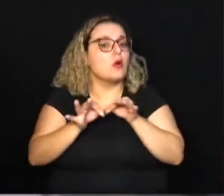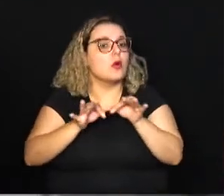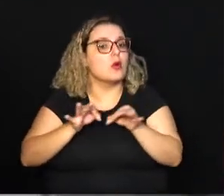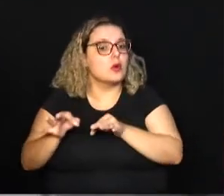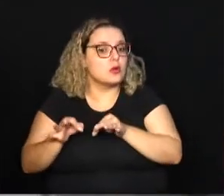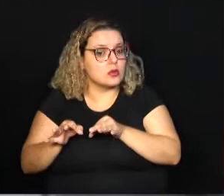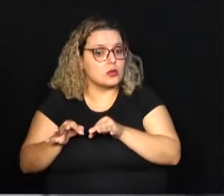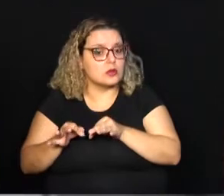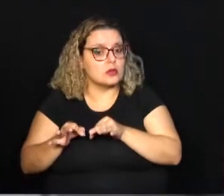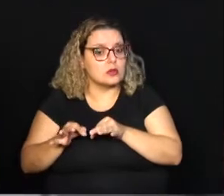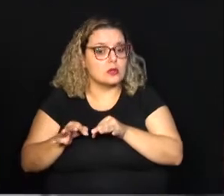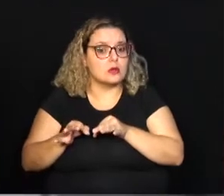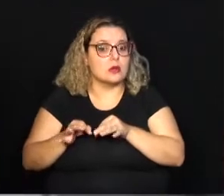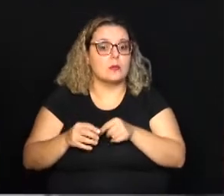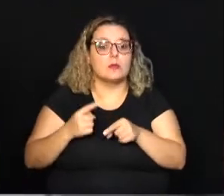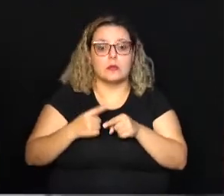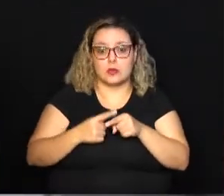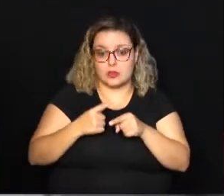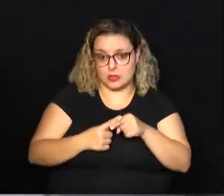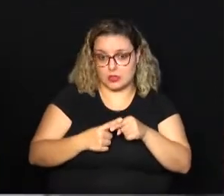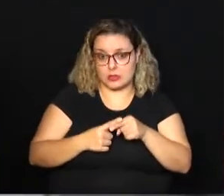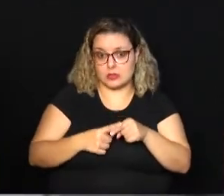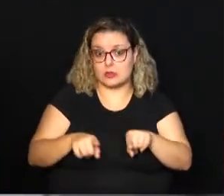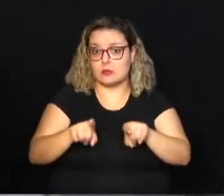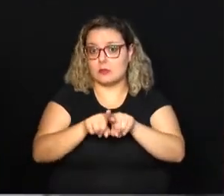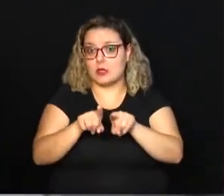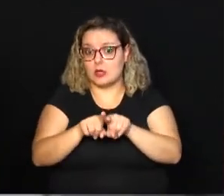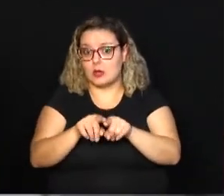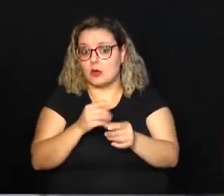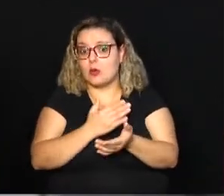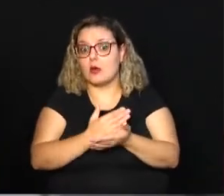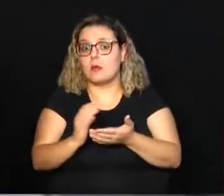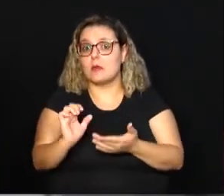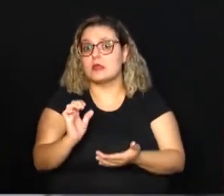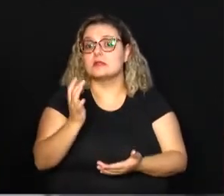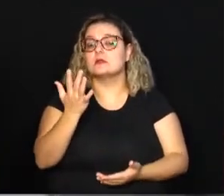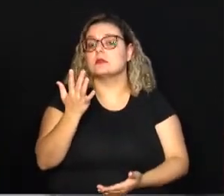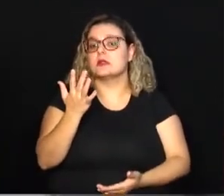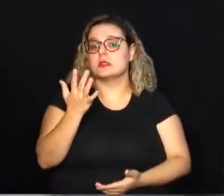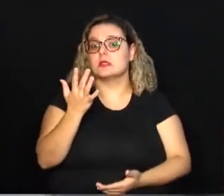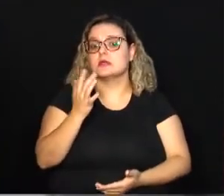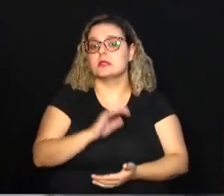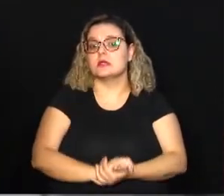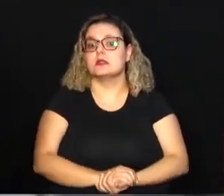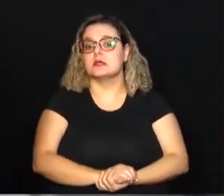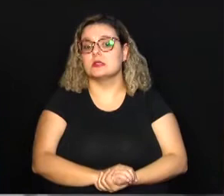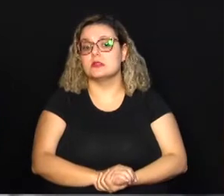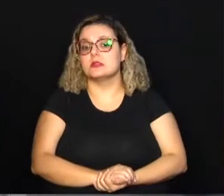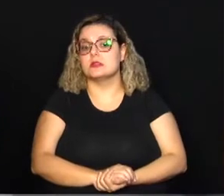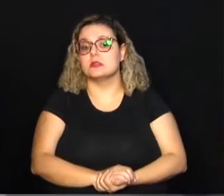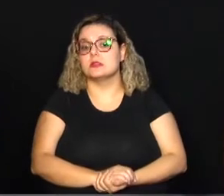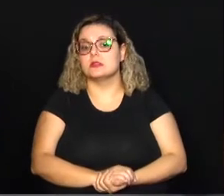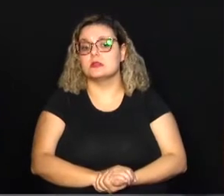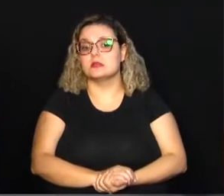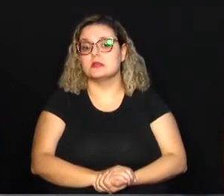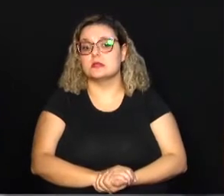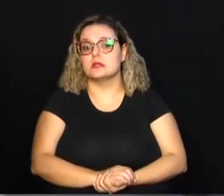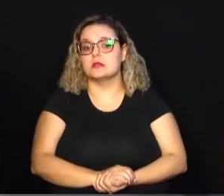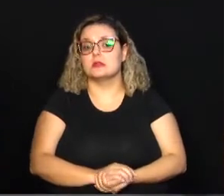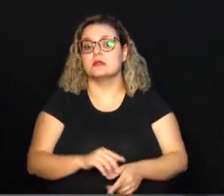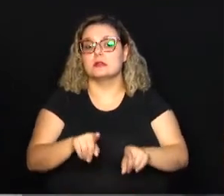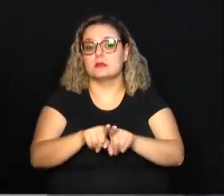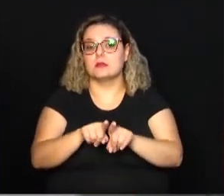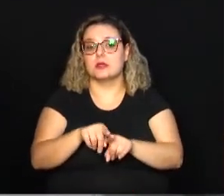aos casos de dengue, que a gente percebe que isso também começa a aparecer. Eu queria que o senhor comentasse também uma